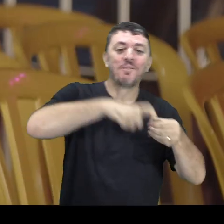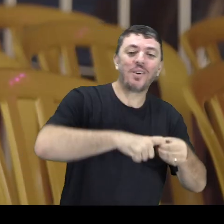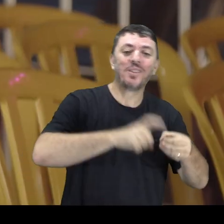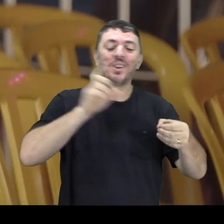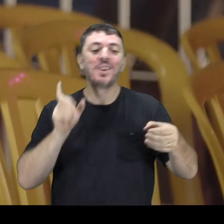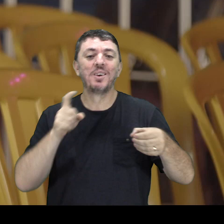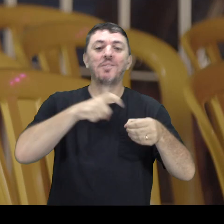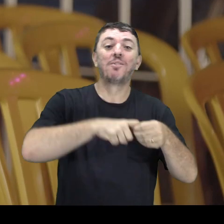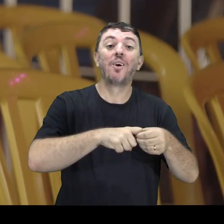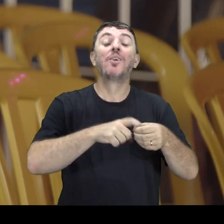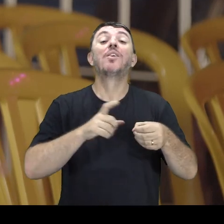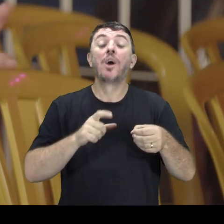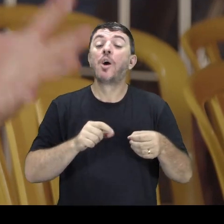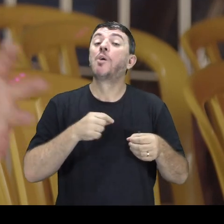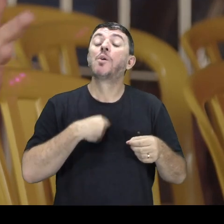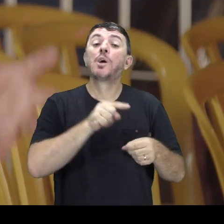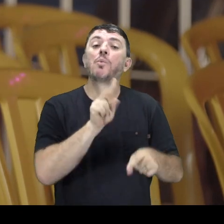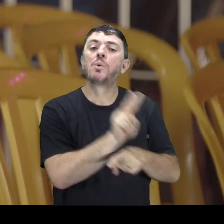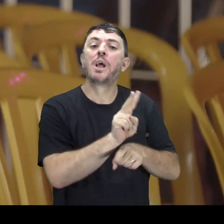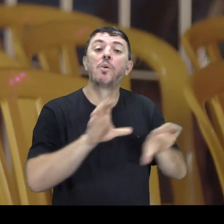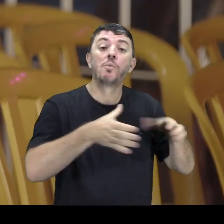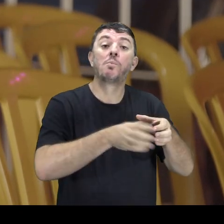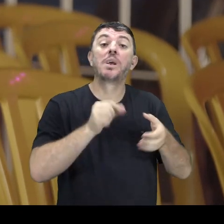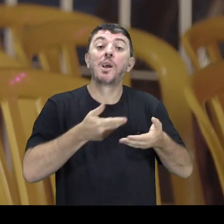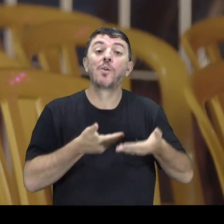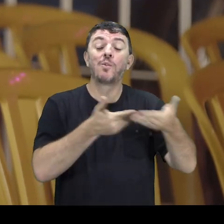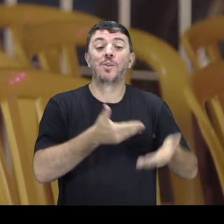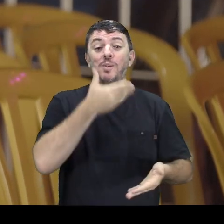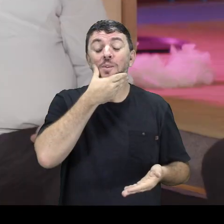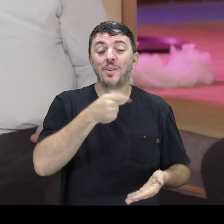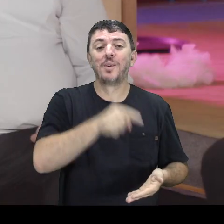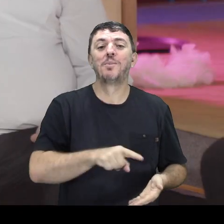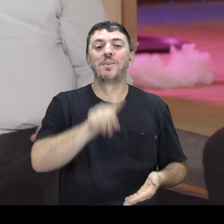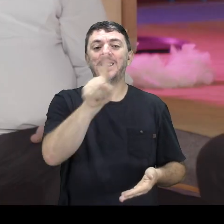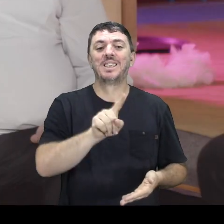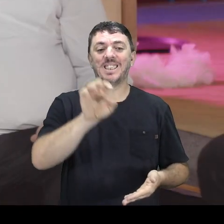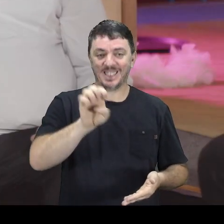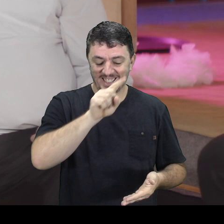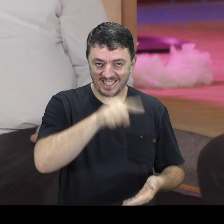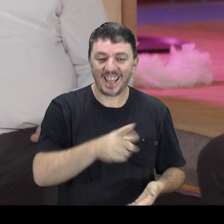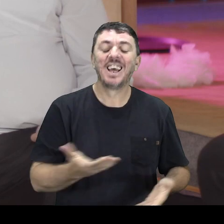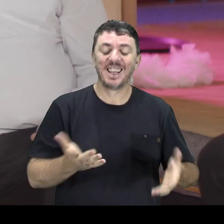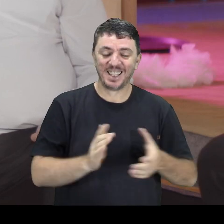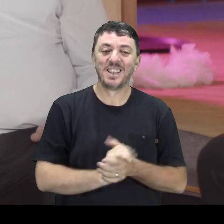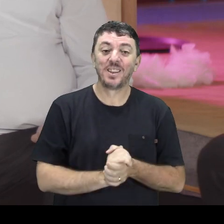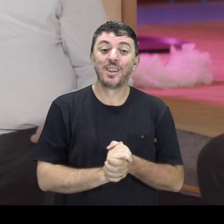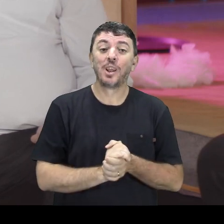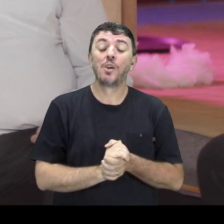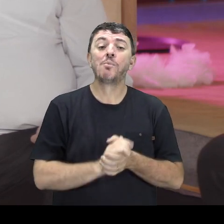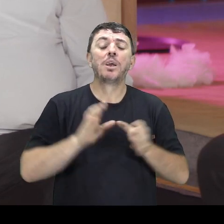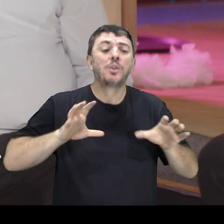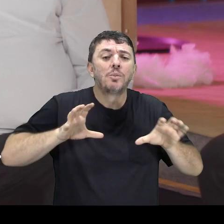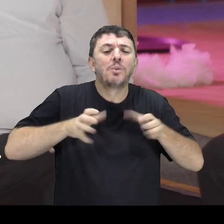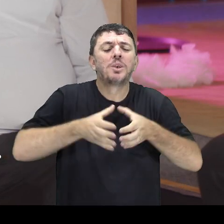para cuidar de uma trupe que estava se formando em torno de um grupo chamado Tantos e Tortos. Quer dizer, uma geração toda que se encontrou em